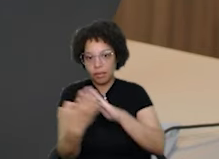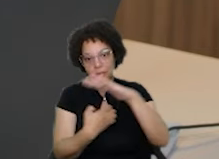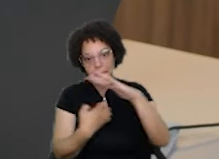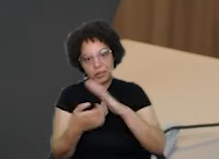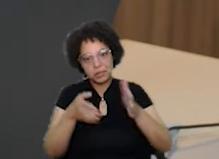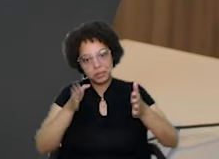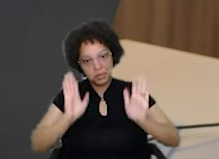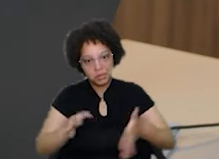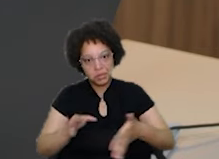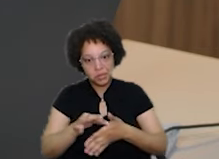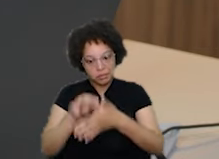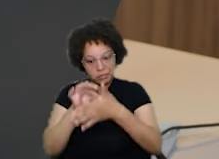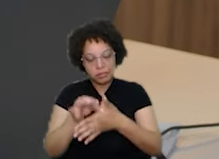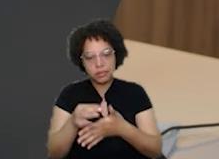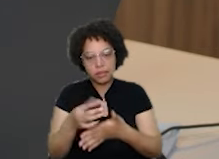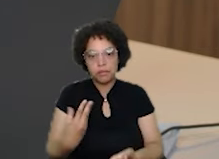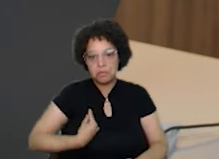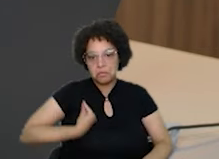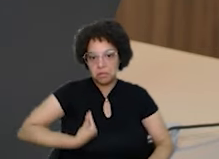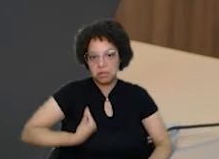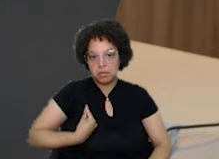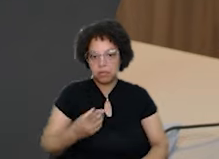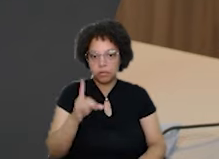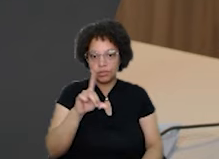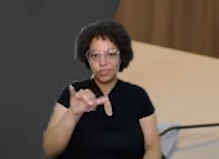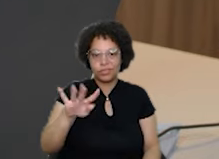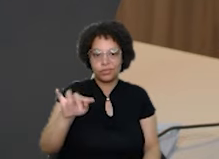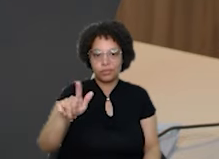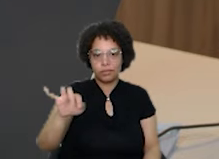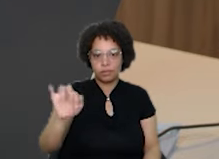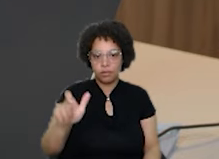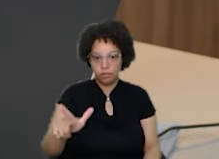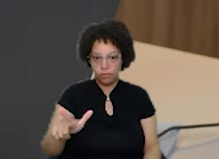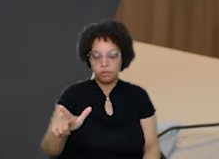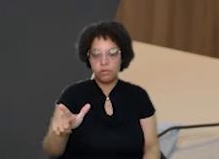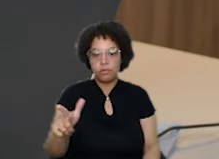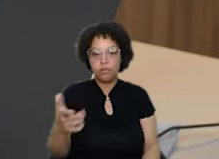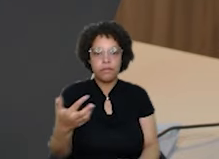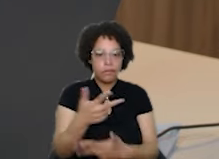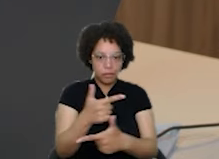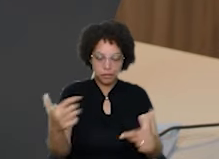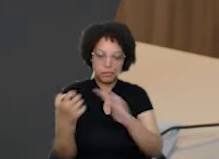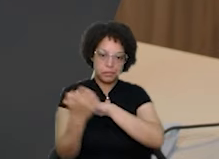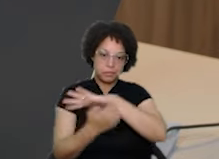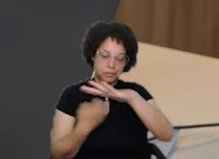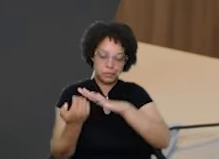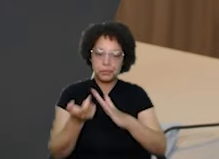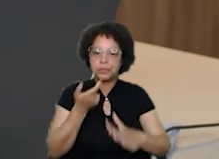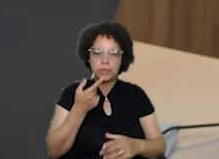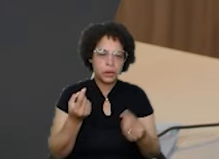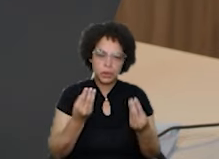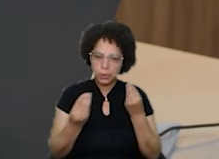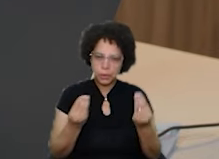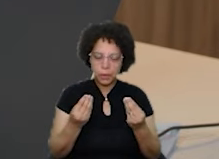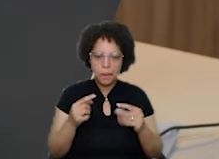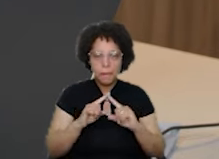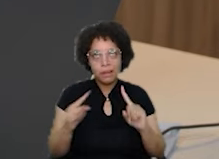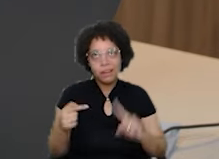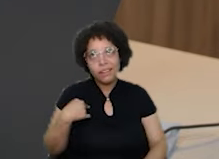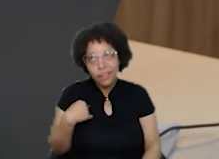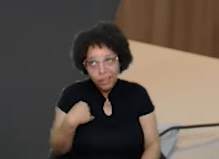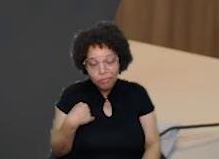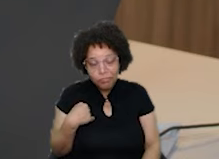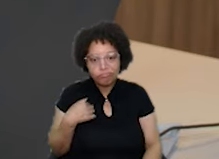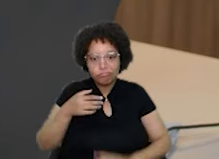digital e muitas empresas né muitos empresários empresárias fala assim Mas será que eu já tenho uma